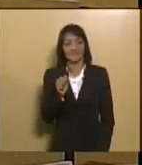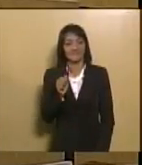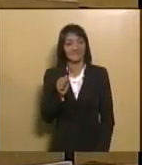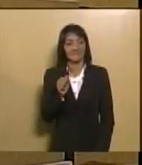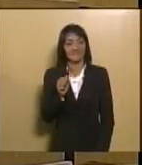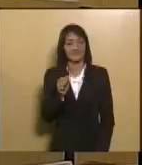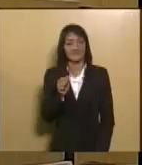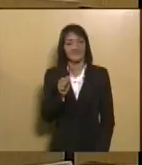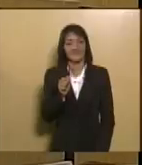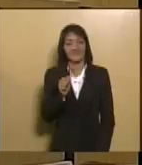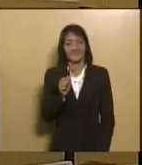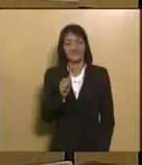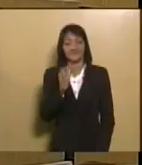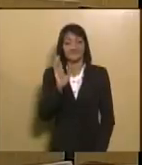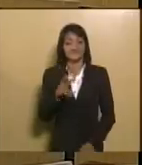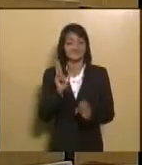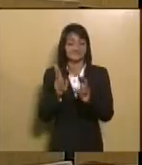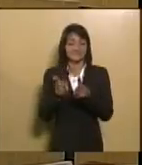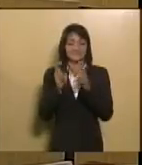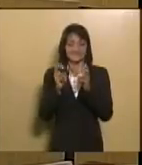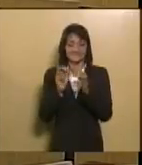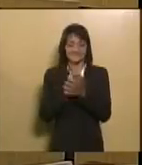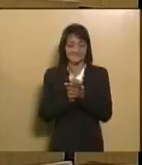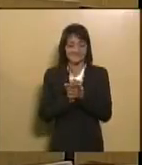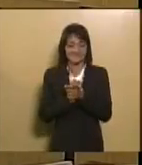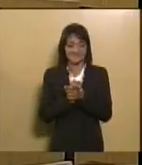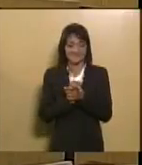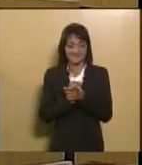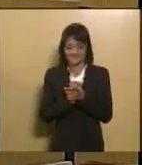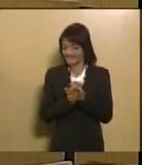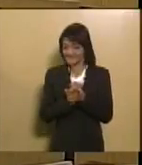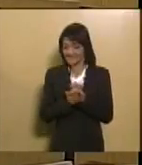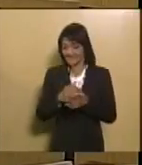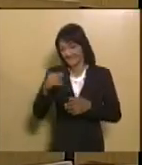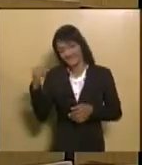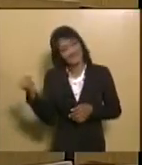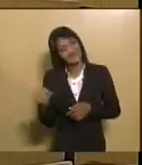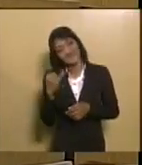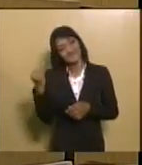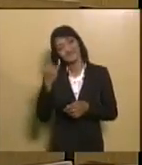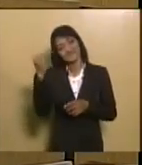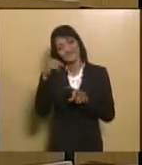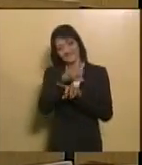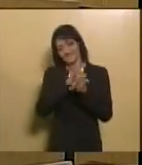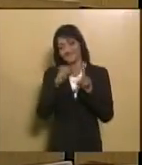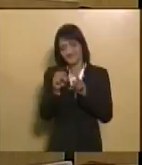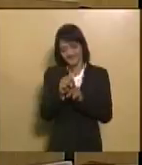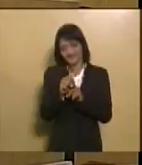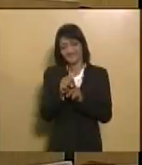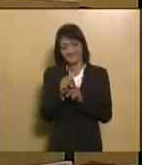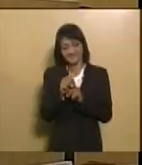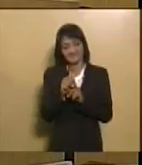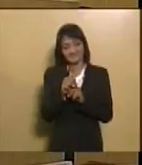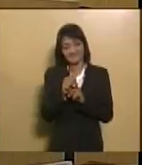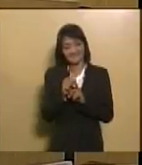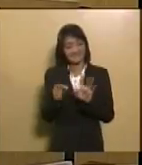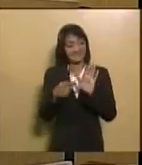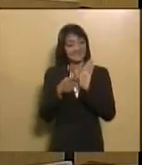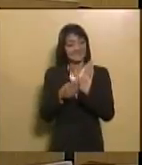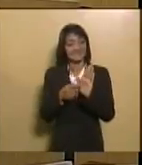trazer, eu já percebi, algo bastante importante para a sociedade sergipana. Ela vai